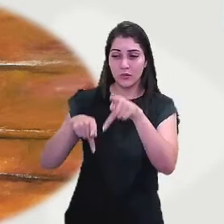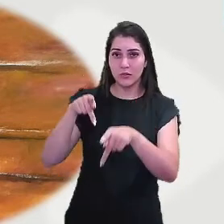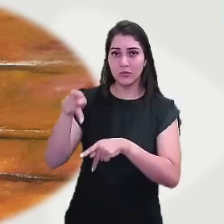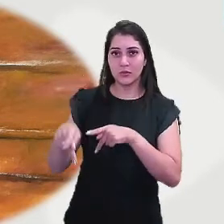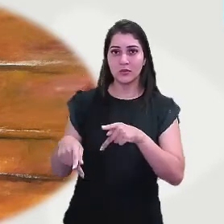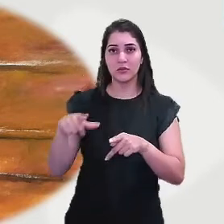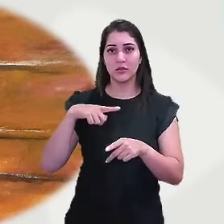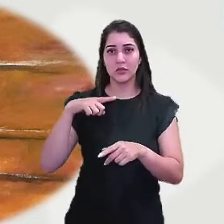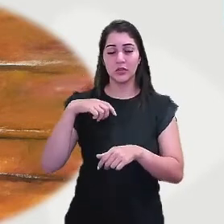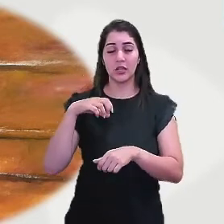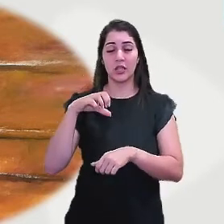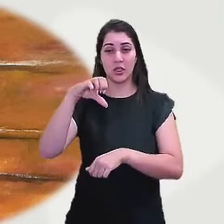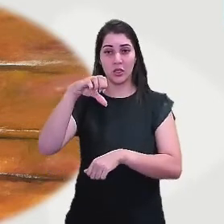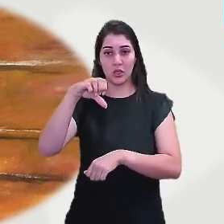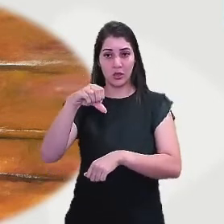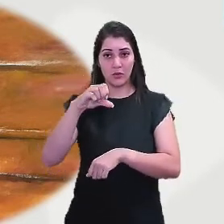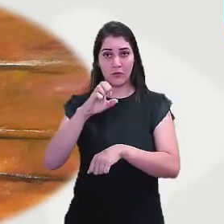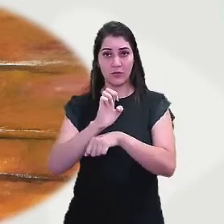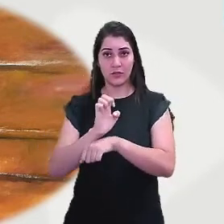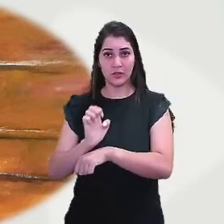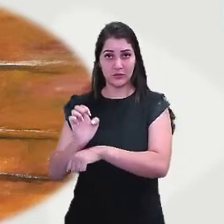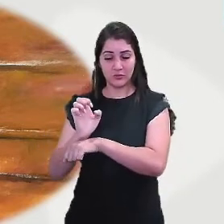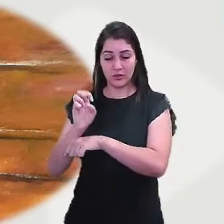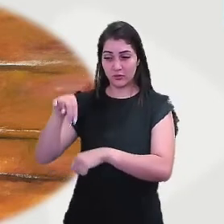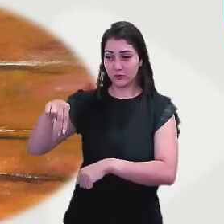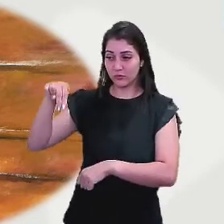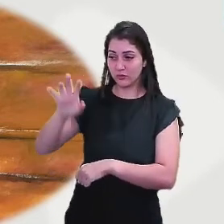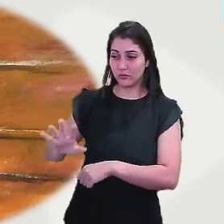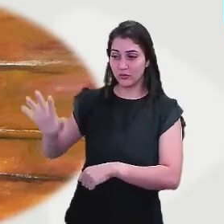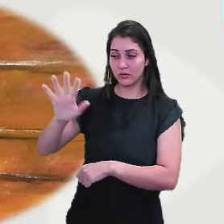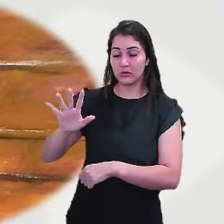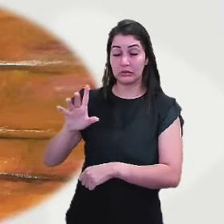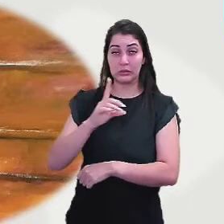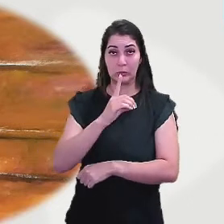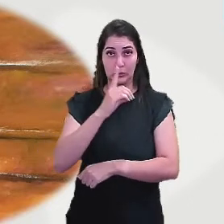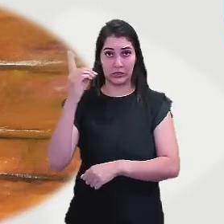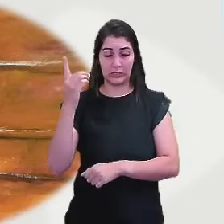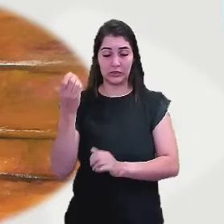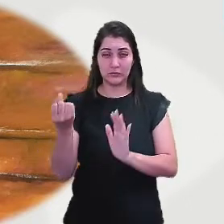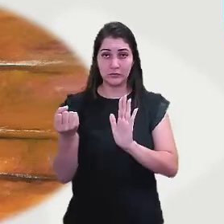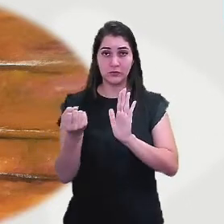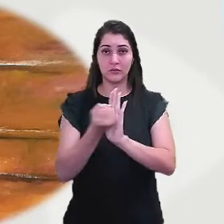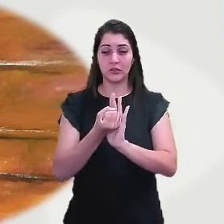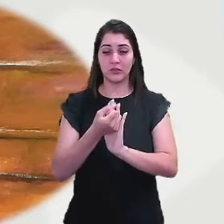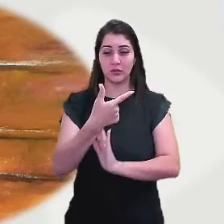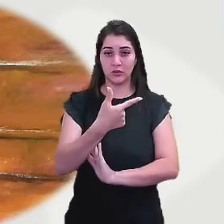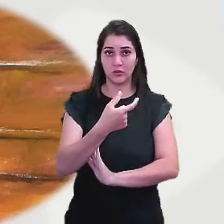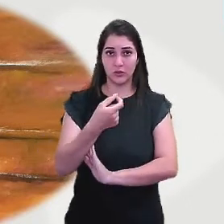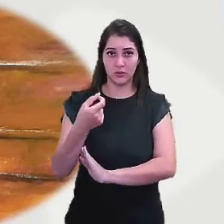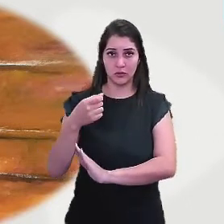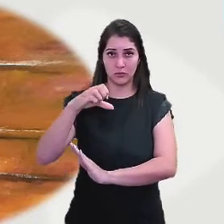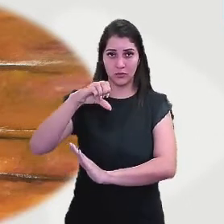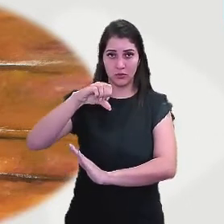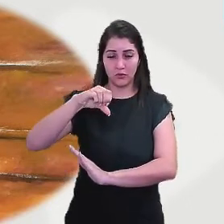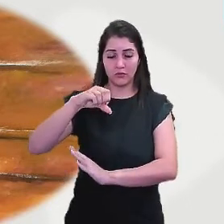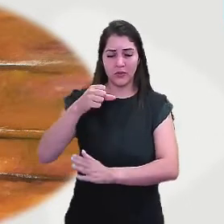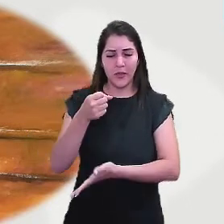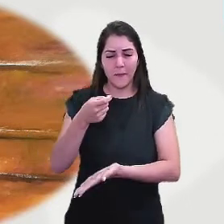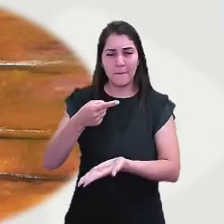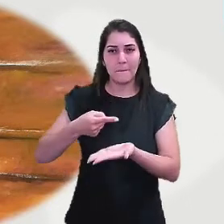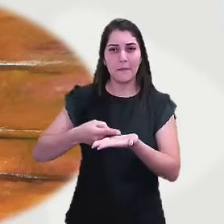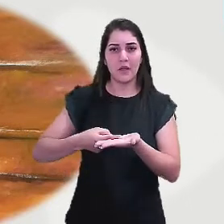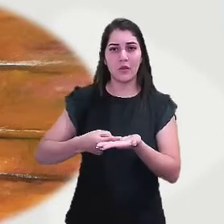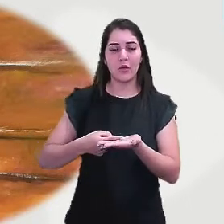9 estados do Nordeste. O Dia do Nordestino foi oficializado em 2009 e marcou o centenário do